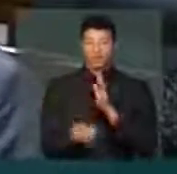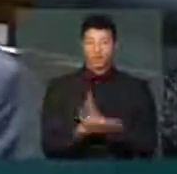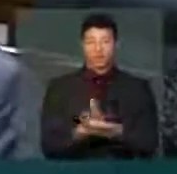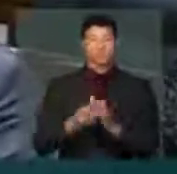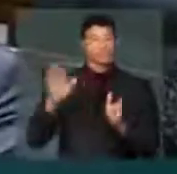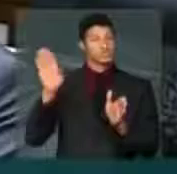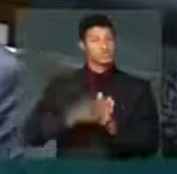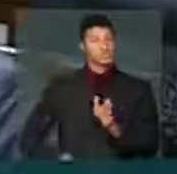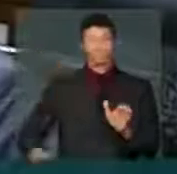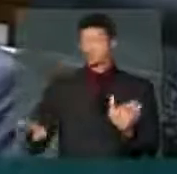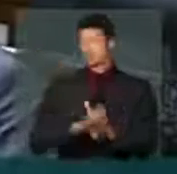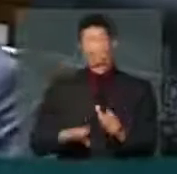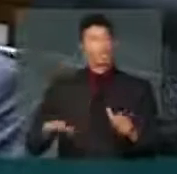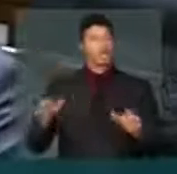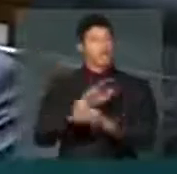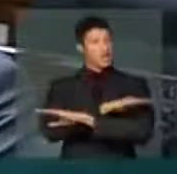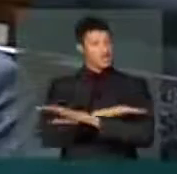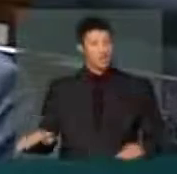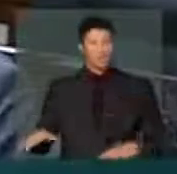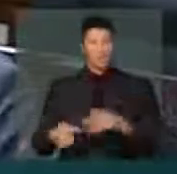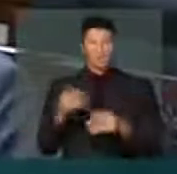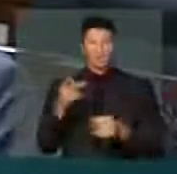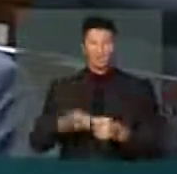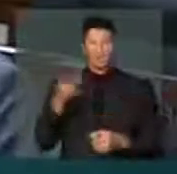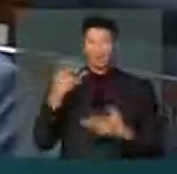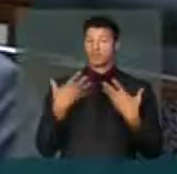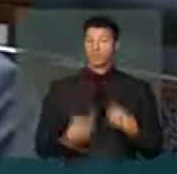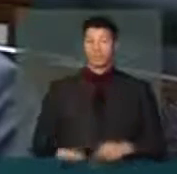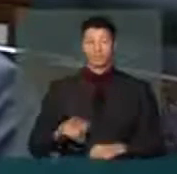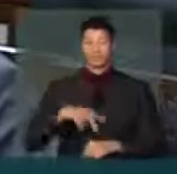de petrolão, nós não aceitamos mais nesse país.